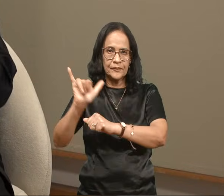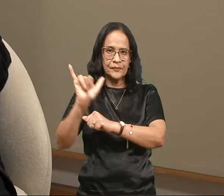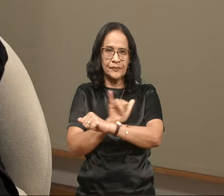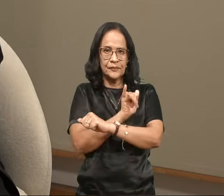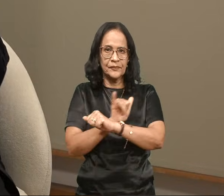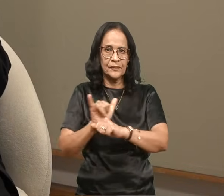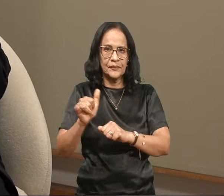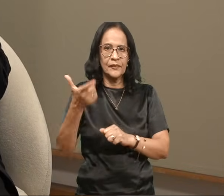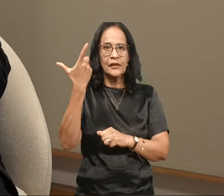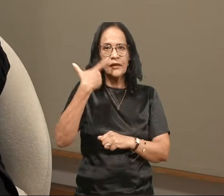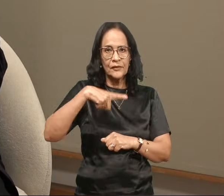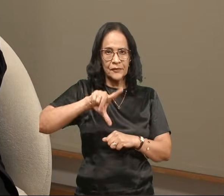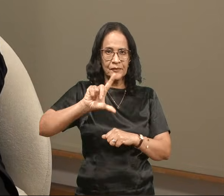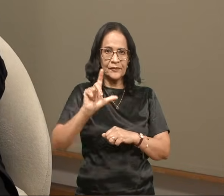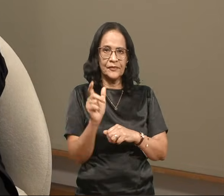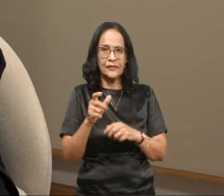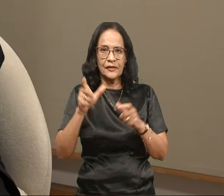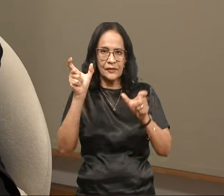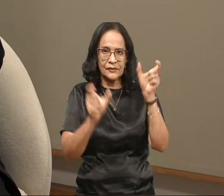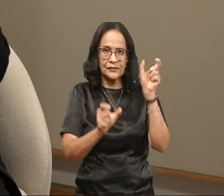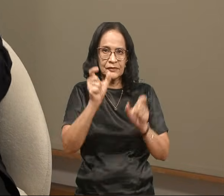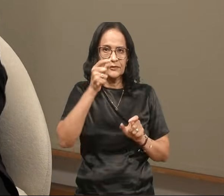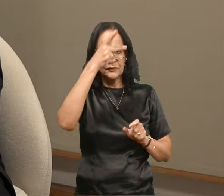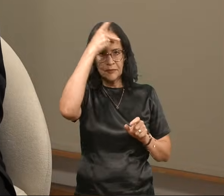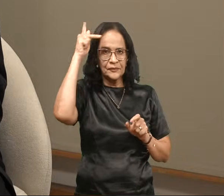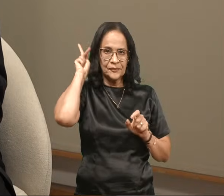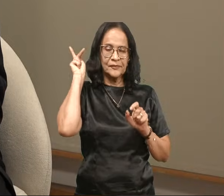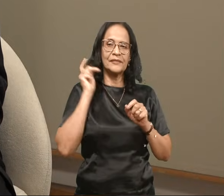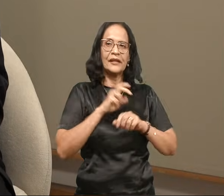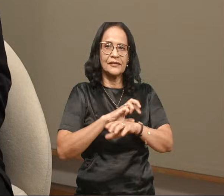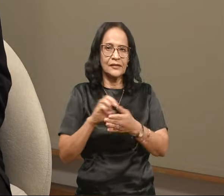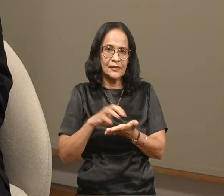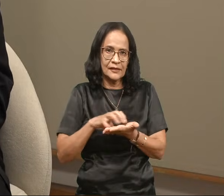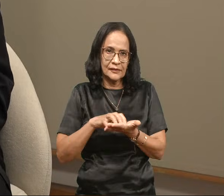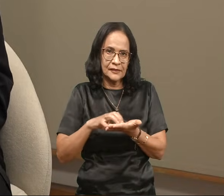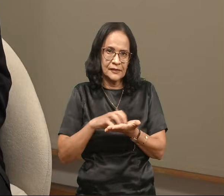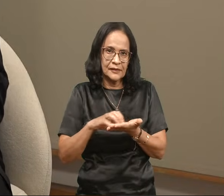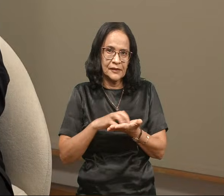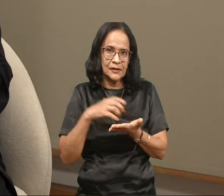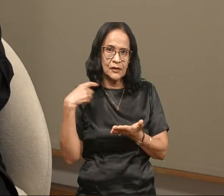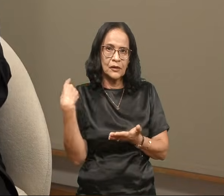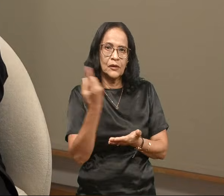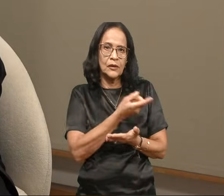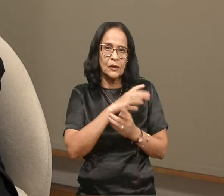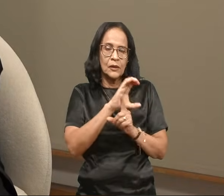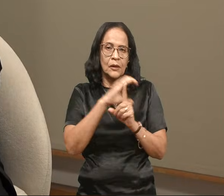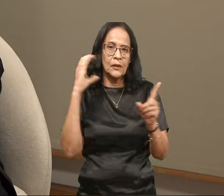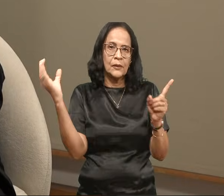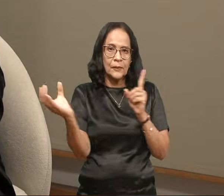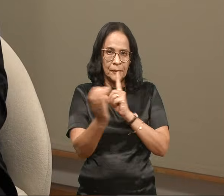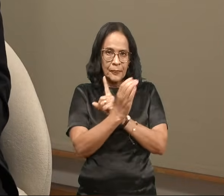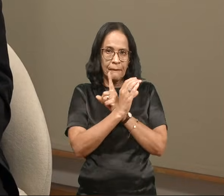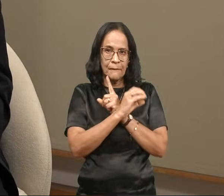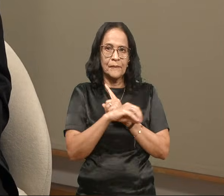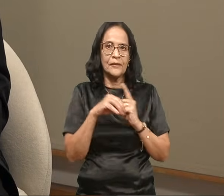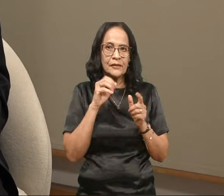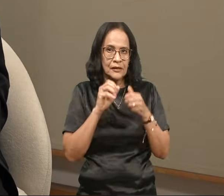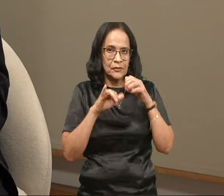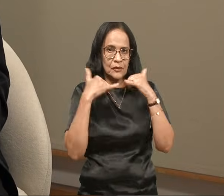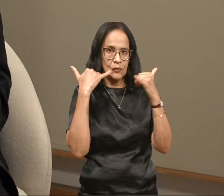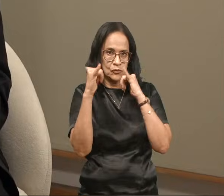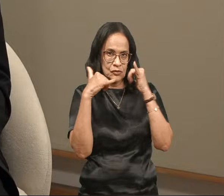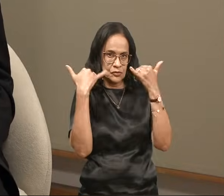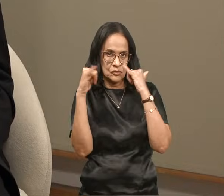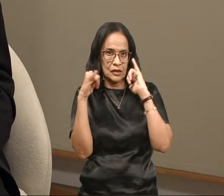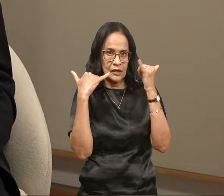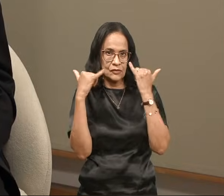conseguir falar com alguém aqui de forma digital após os nossos cultos. E nós temos alguns recadinhos especiais